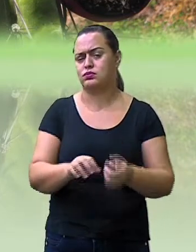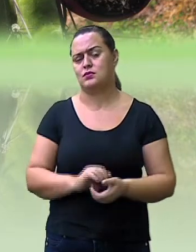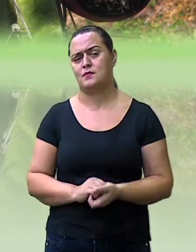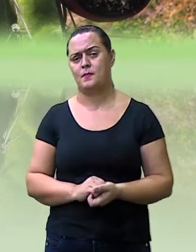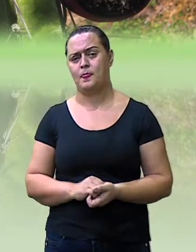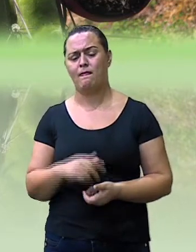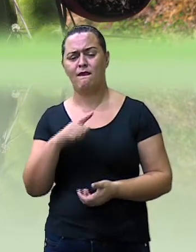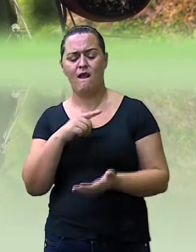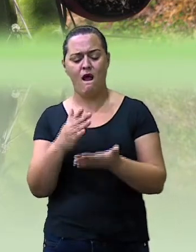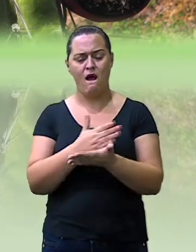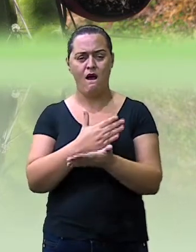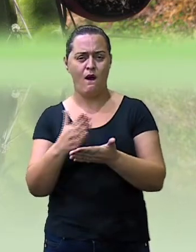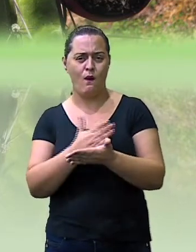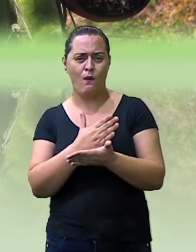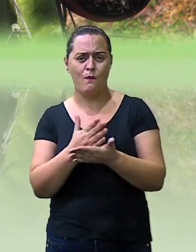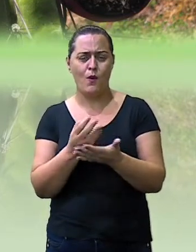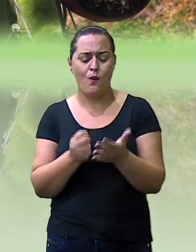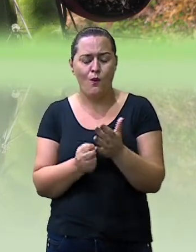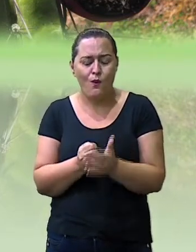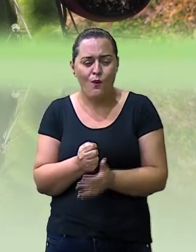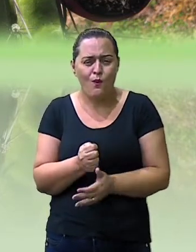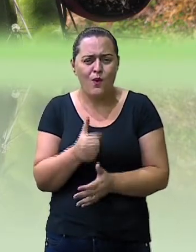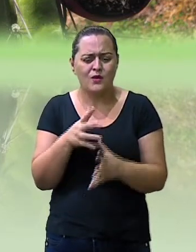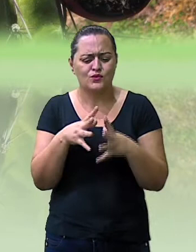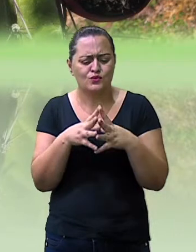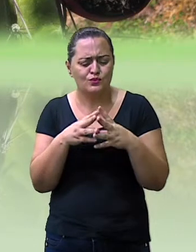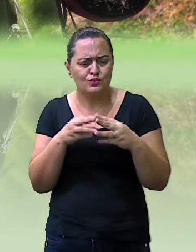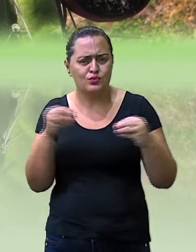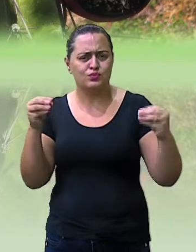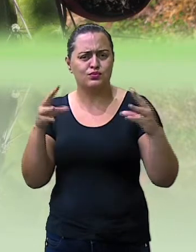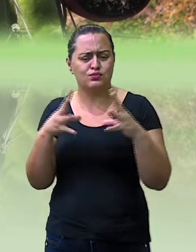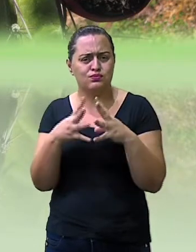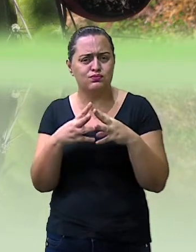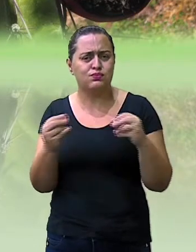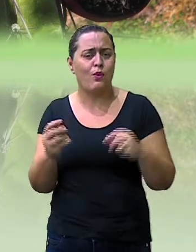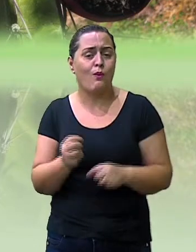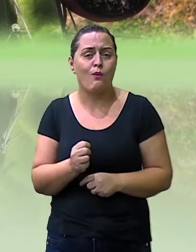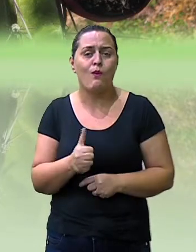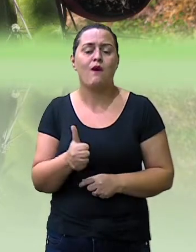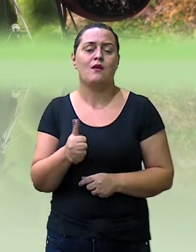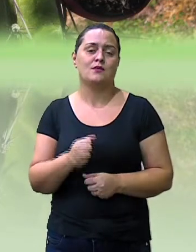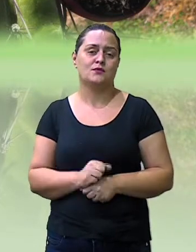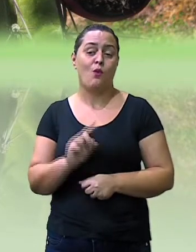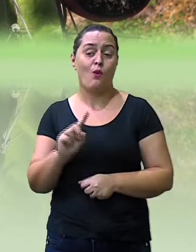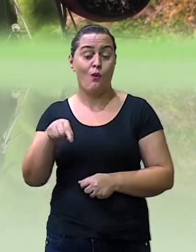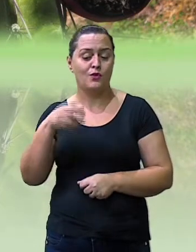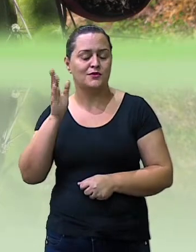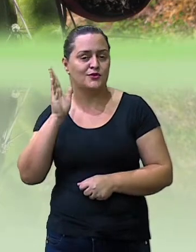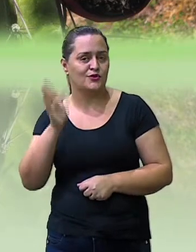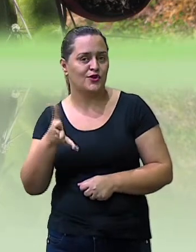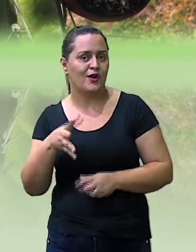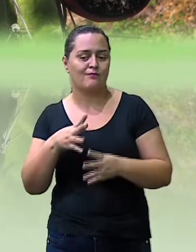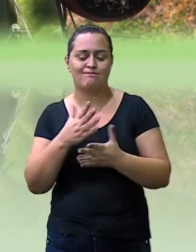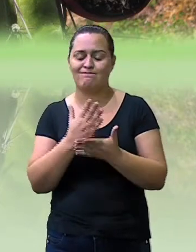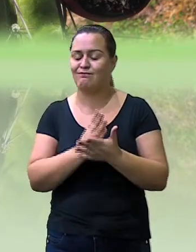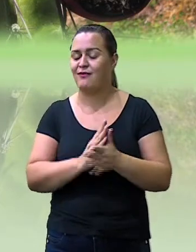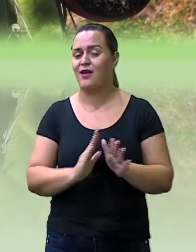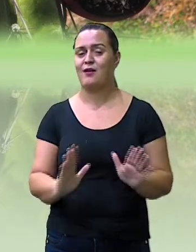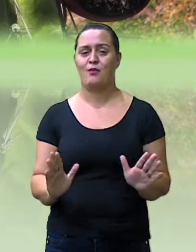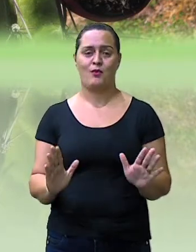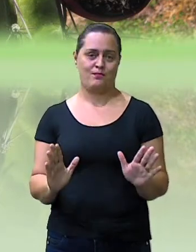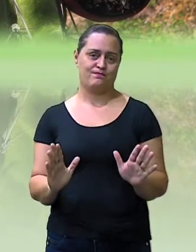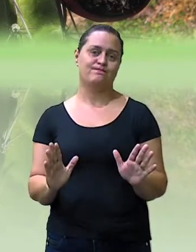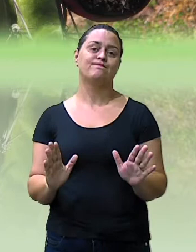de extinção. Nós também temos algumas que já desapareceram. Nós podemos